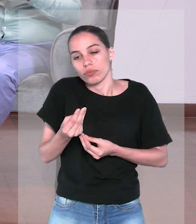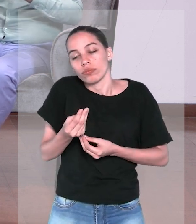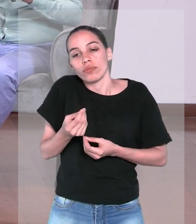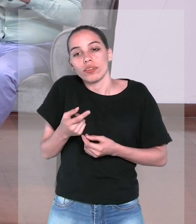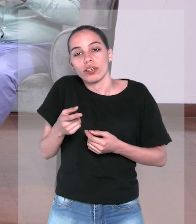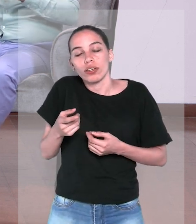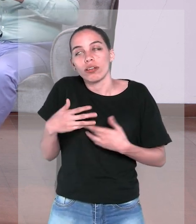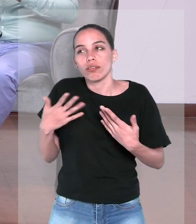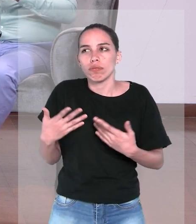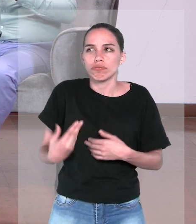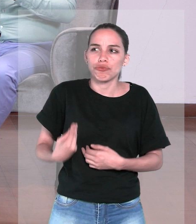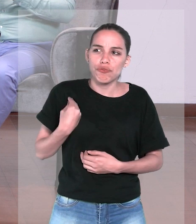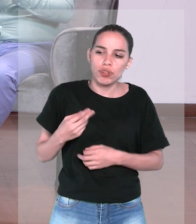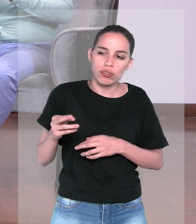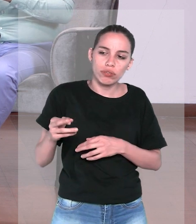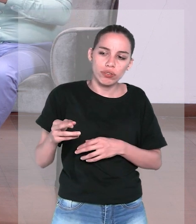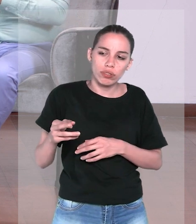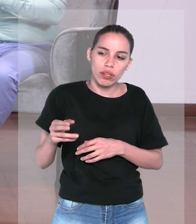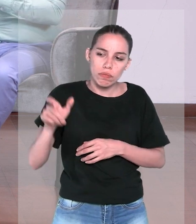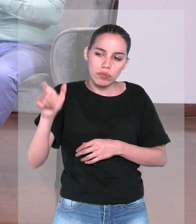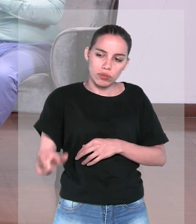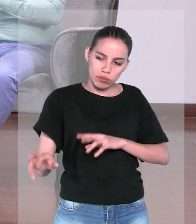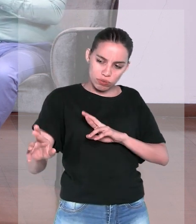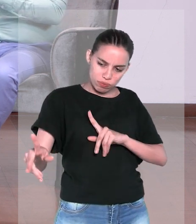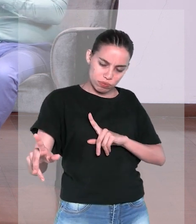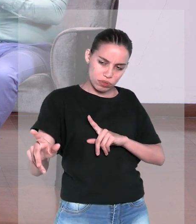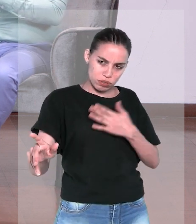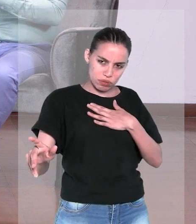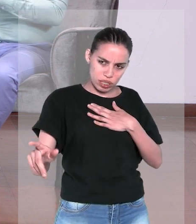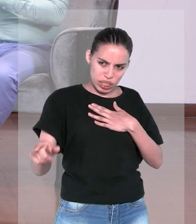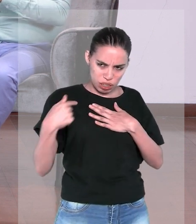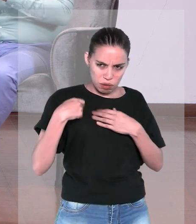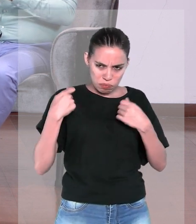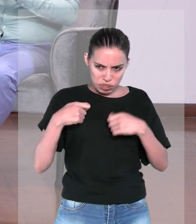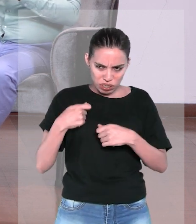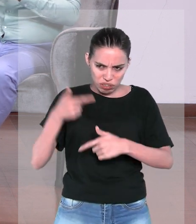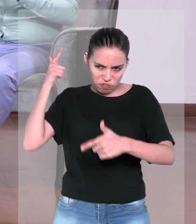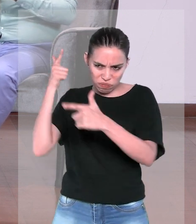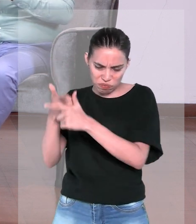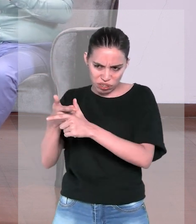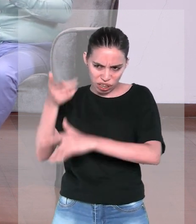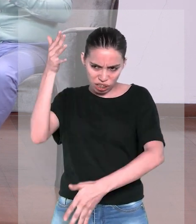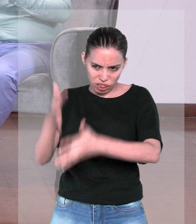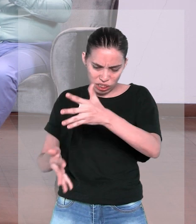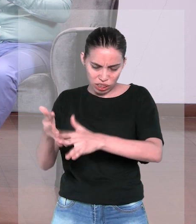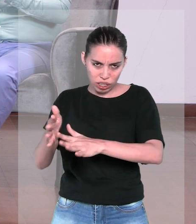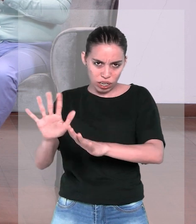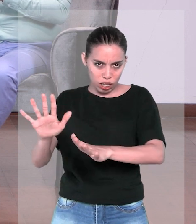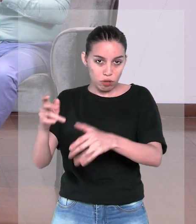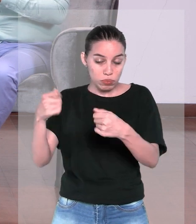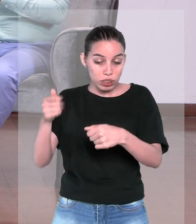dos pais. Isso é um outro ponto. O autoconhecimento. A gente vai ter que se autoconhecer, mas o meu conceito de autoconhecimento tem a